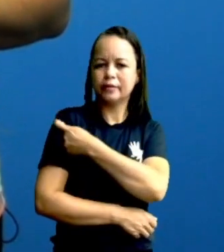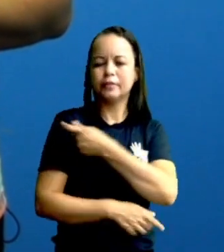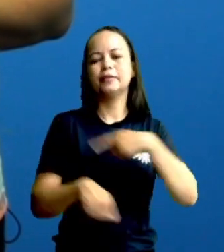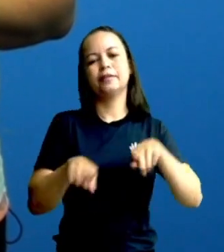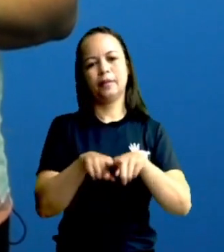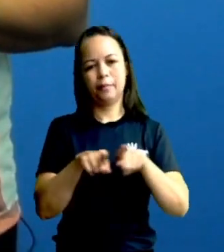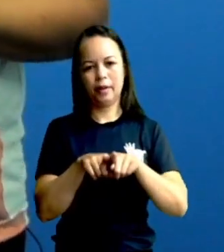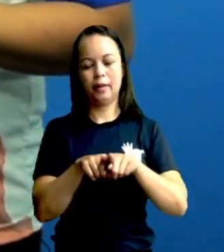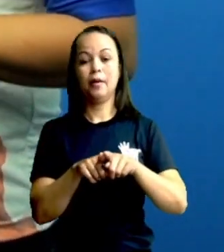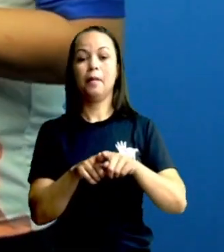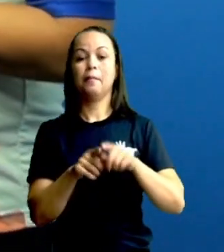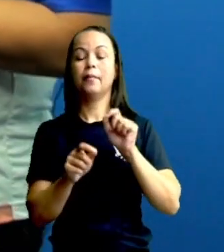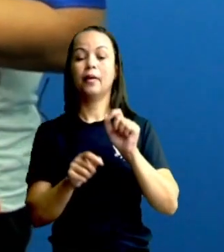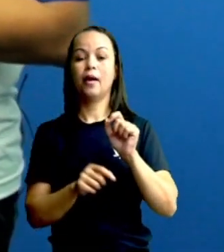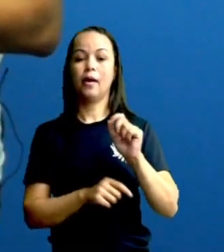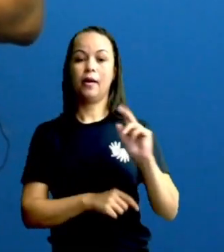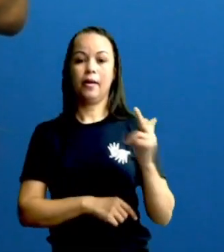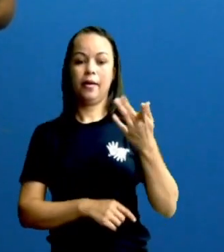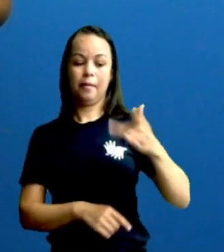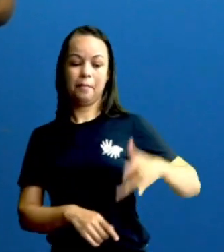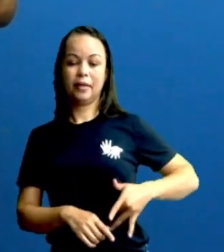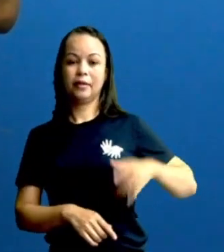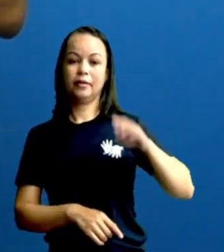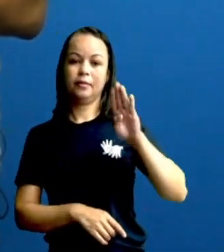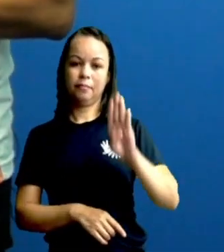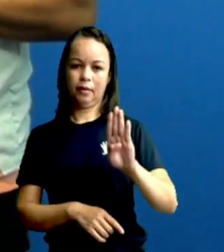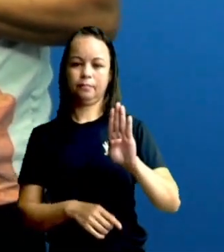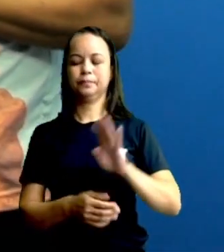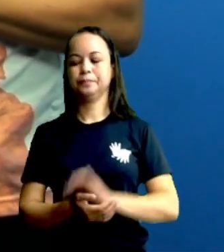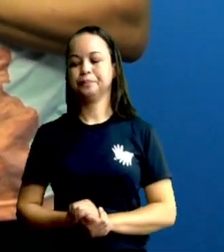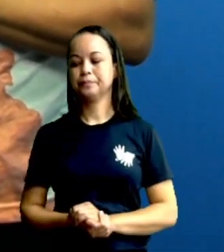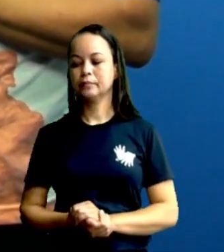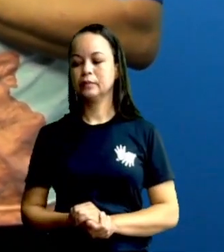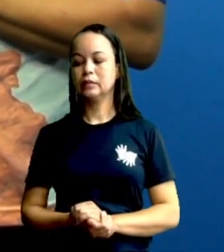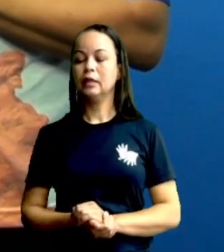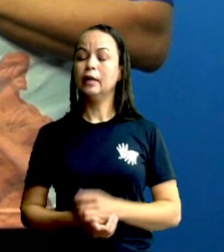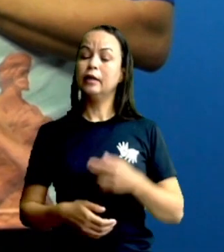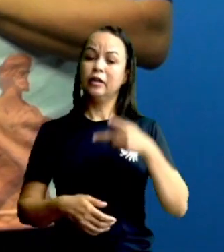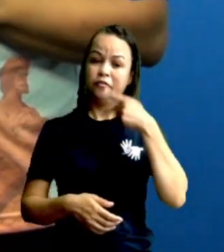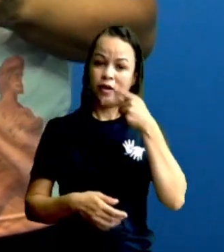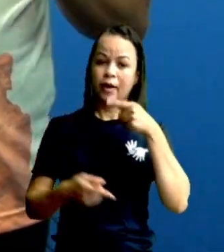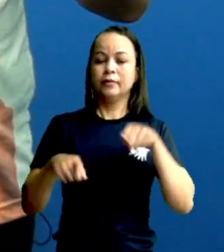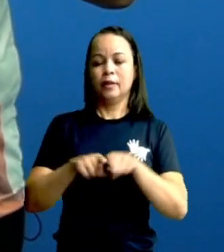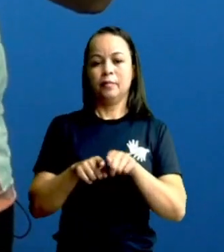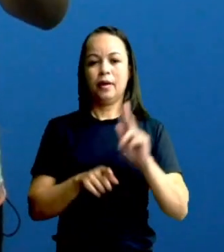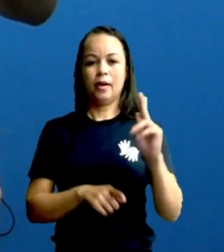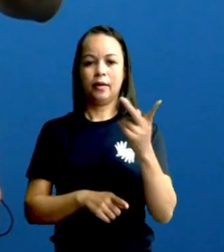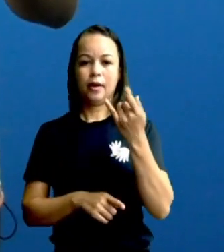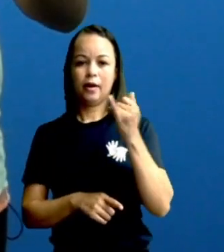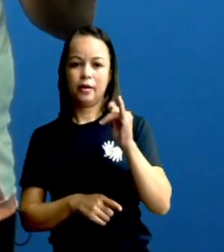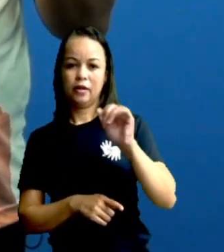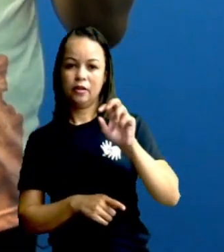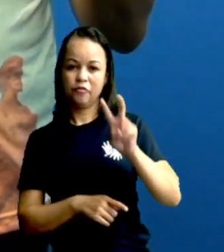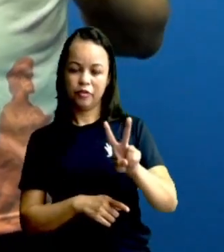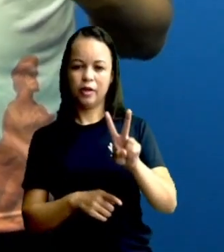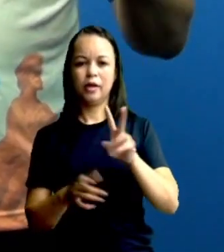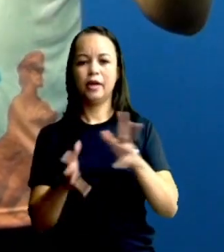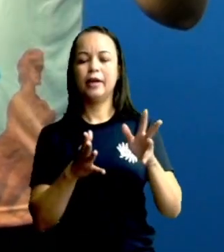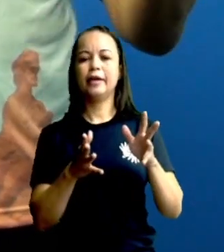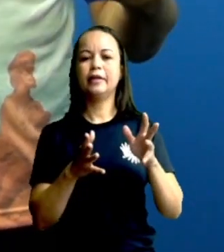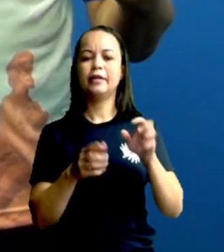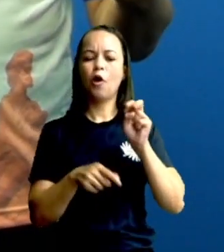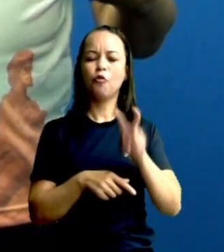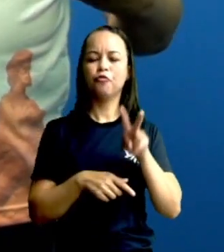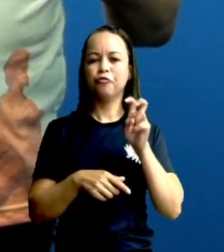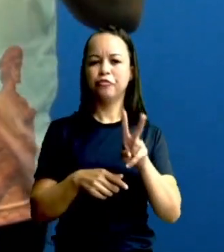hepatite B, tá? E não posso deixar de falar do HIV, que é o vírus da